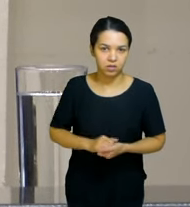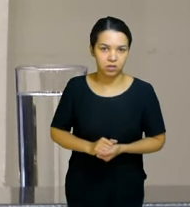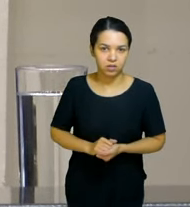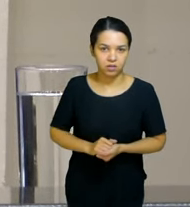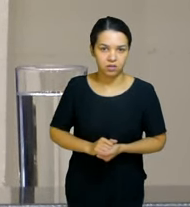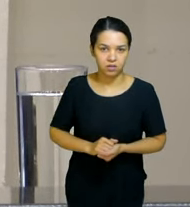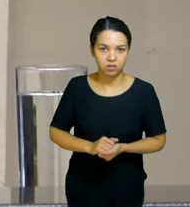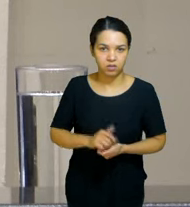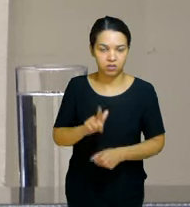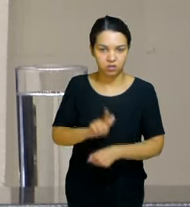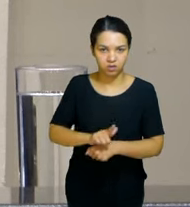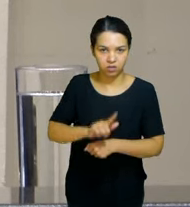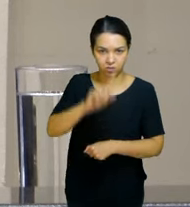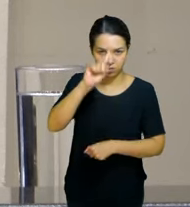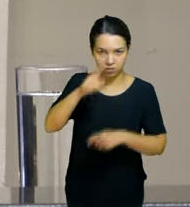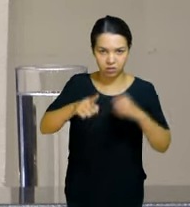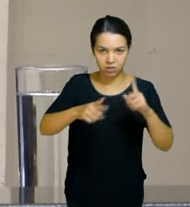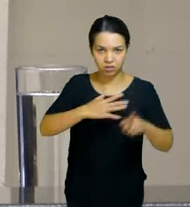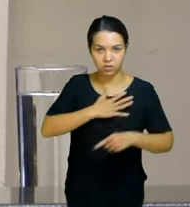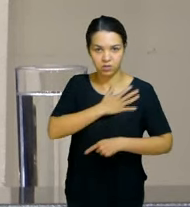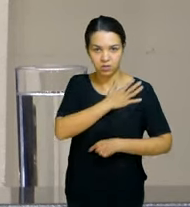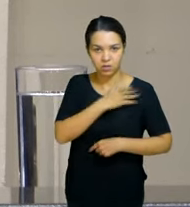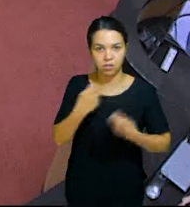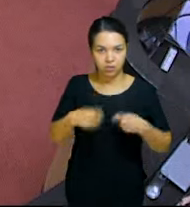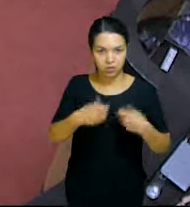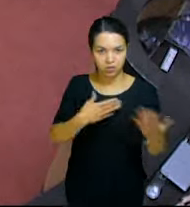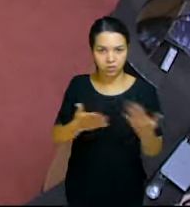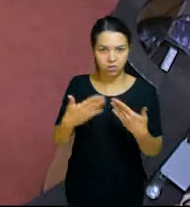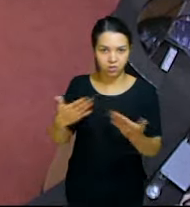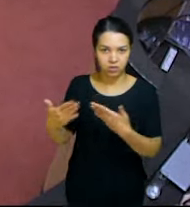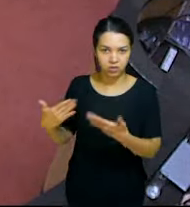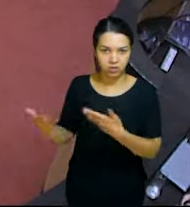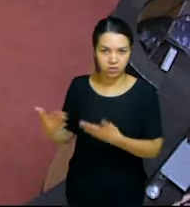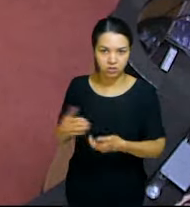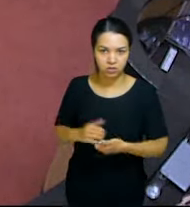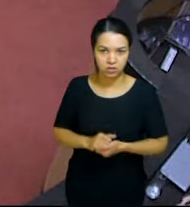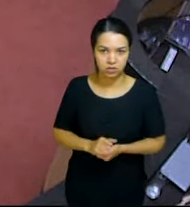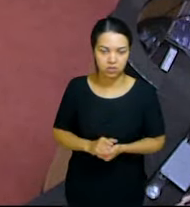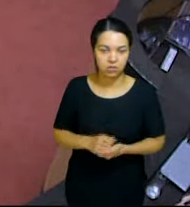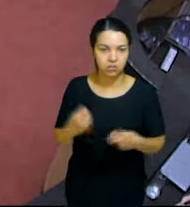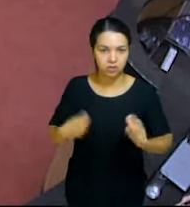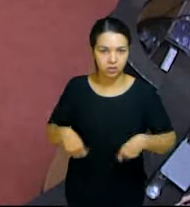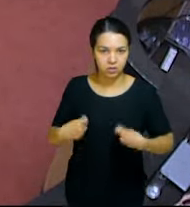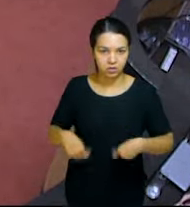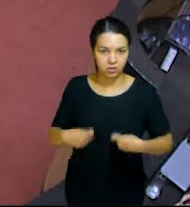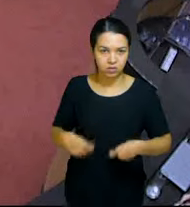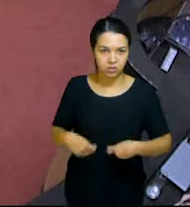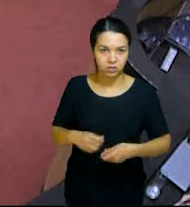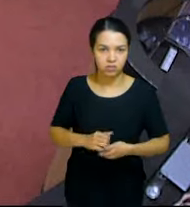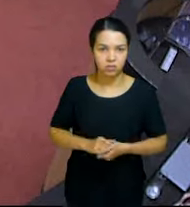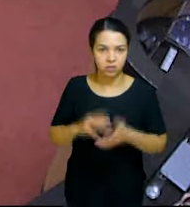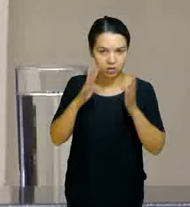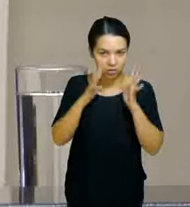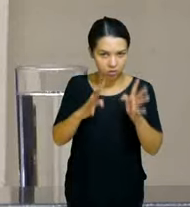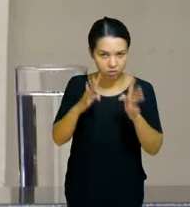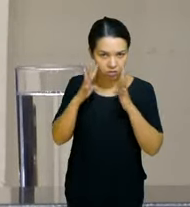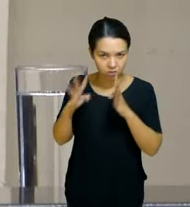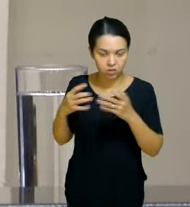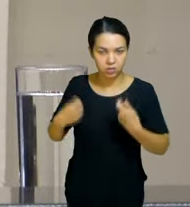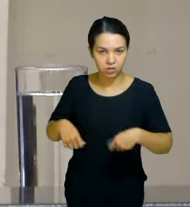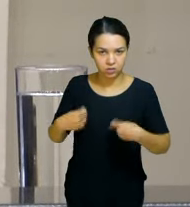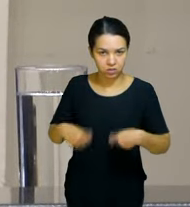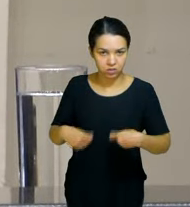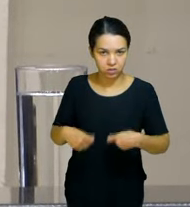militar. Tem que conversar, tem que dialogar, tem que ouvir. E tem